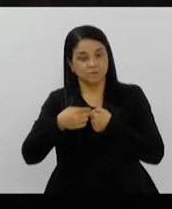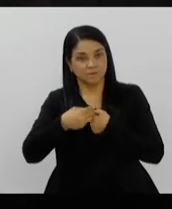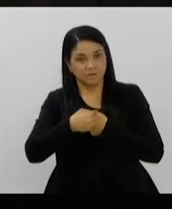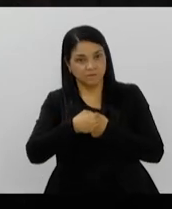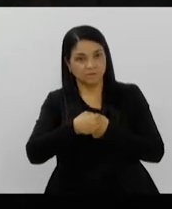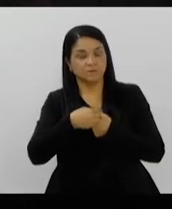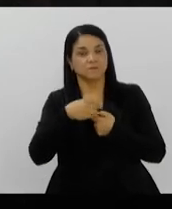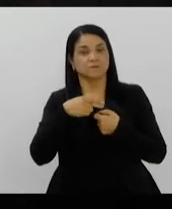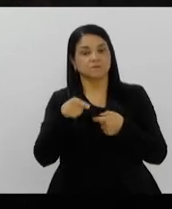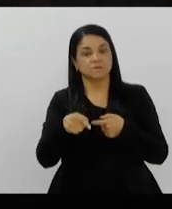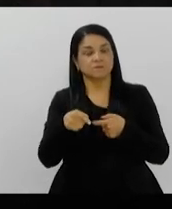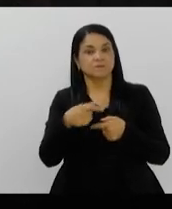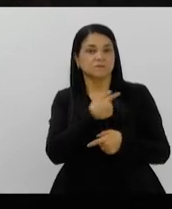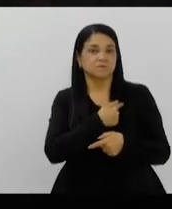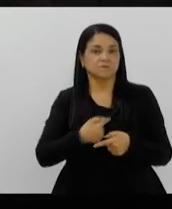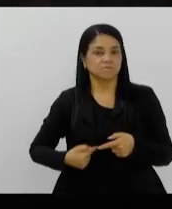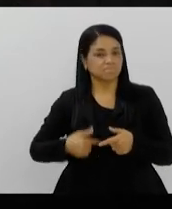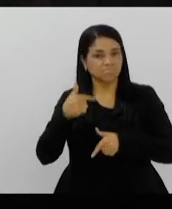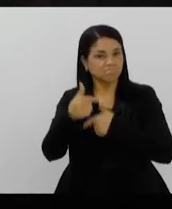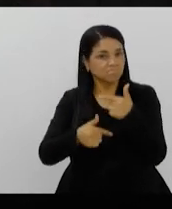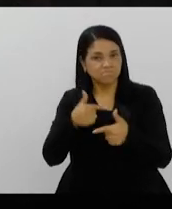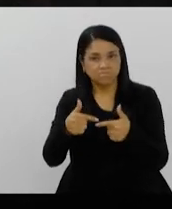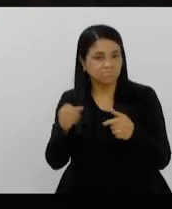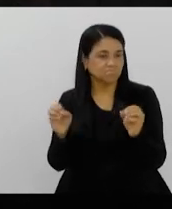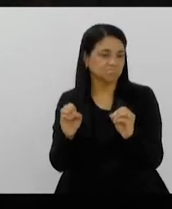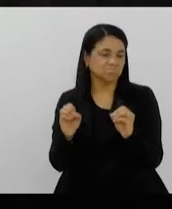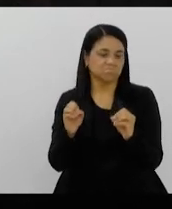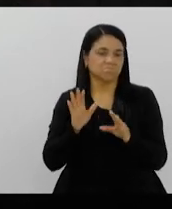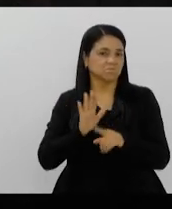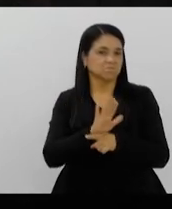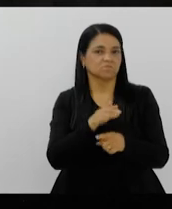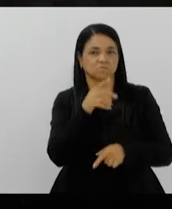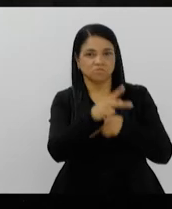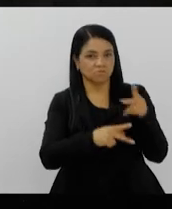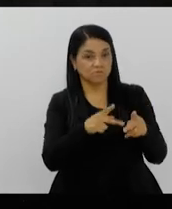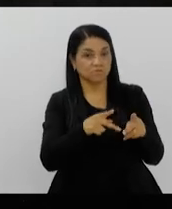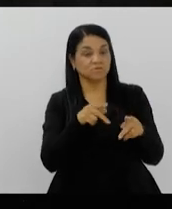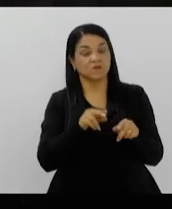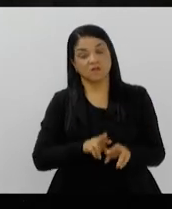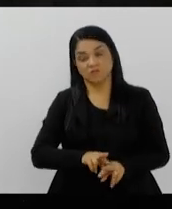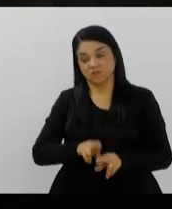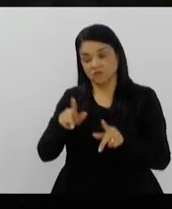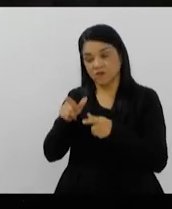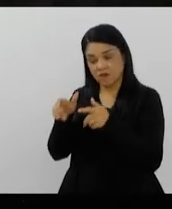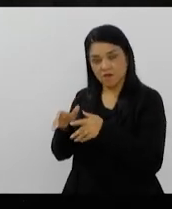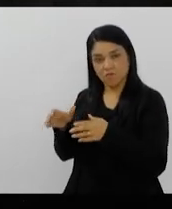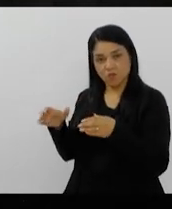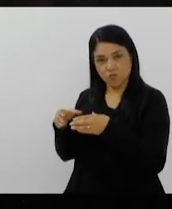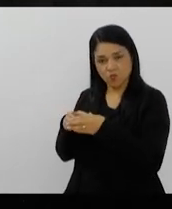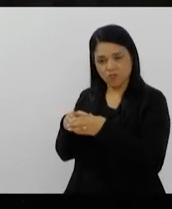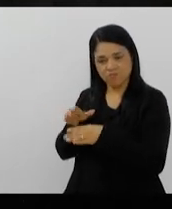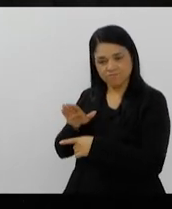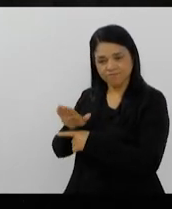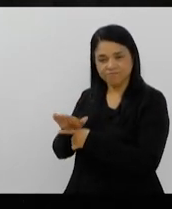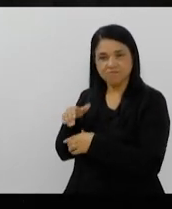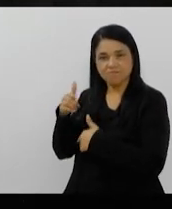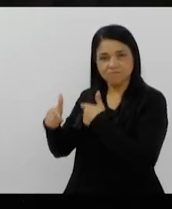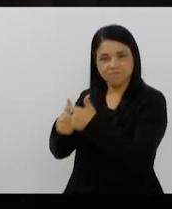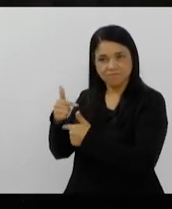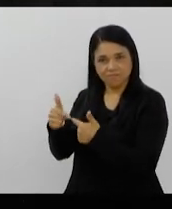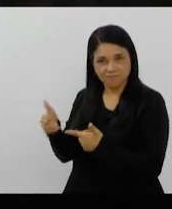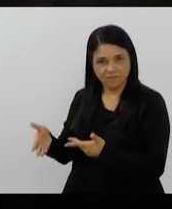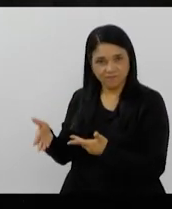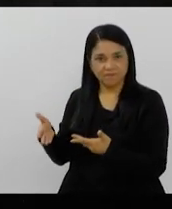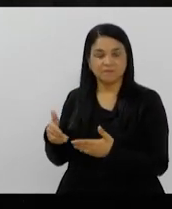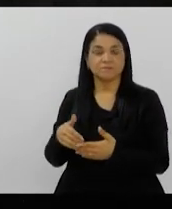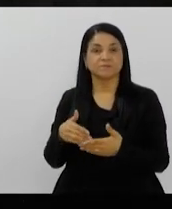do estado não trabalha para o bem-estar do povo, mas trabalha para os seus aliados. Então, se o